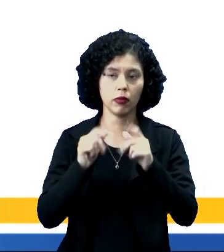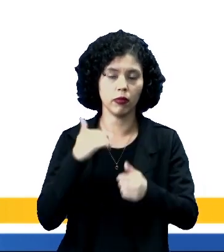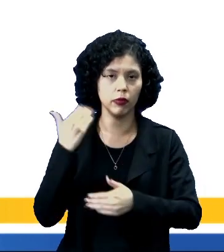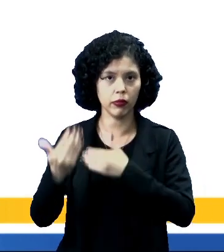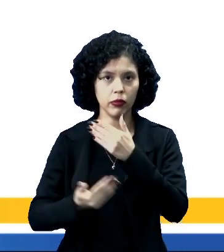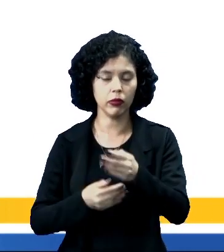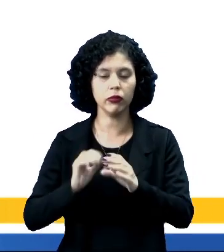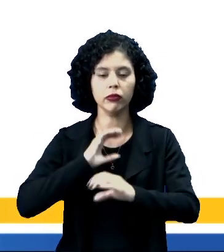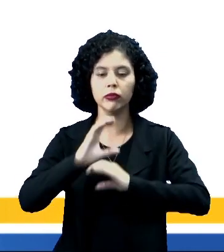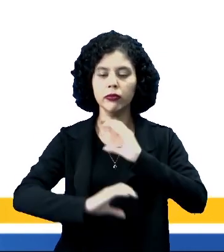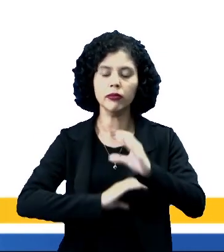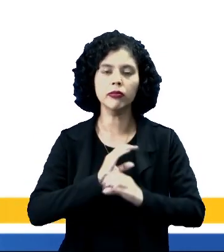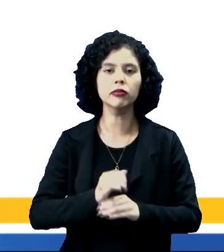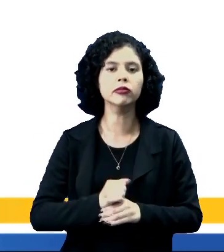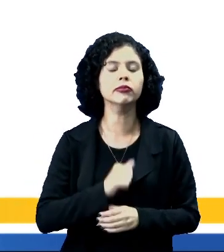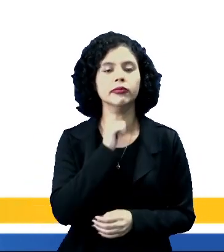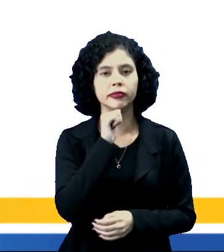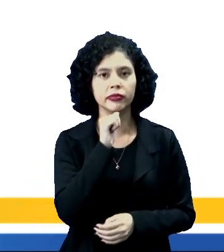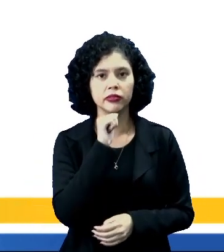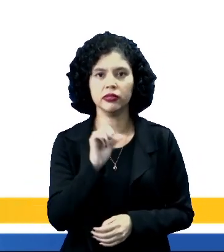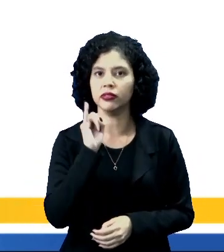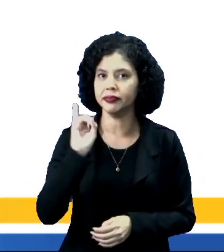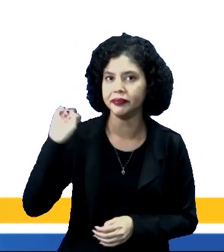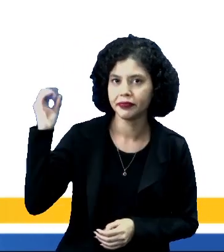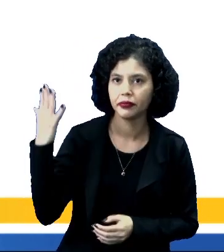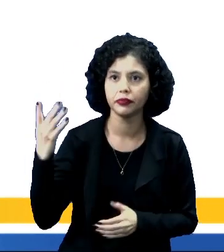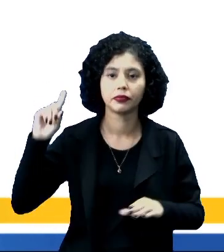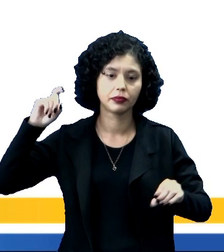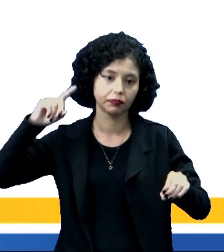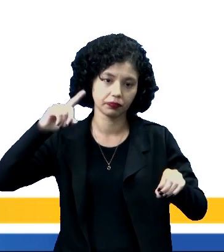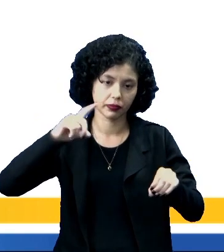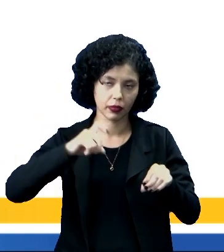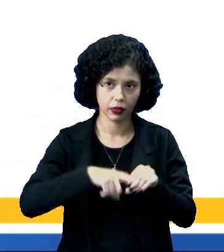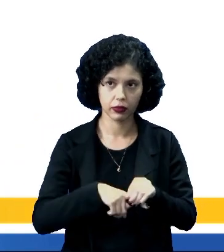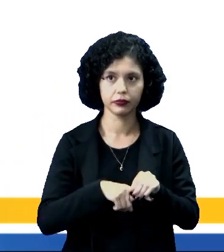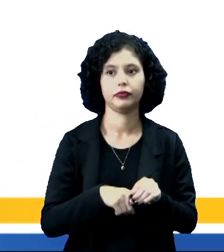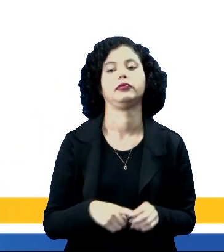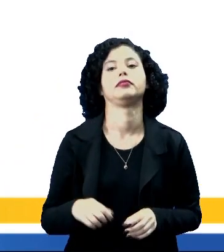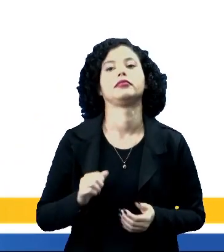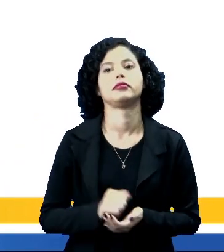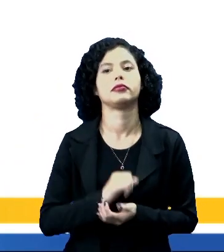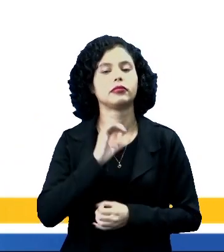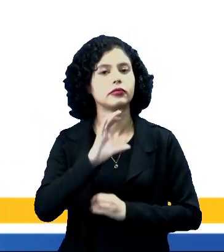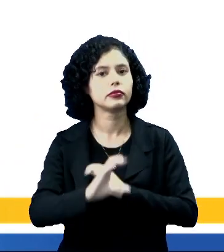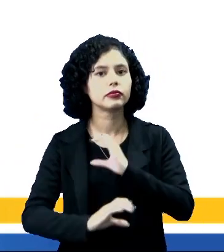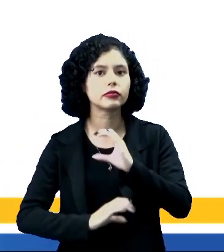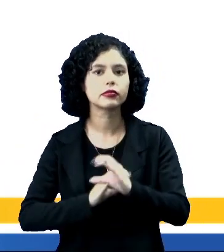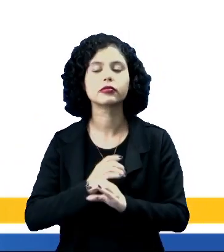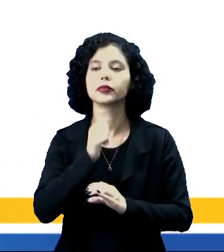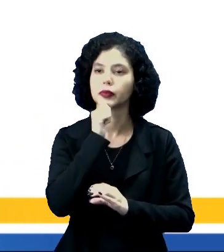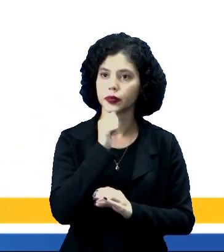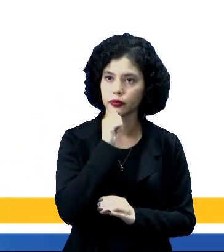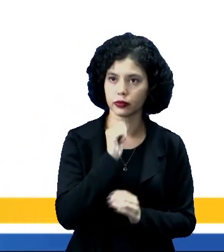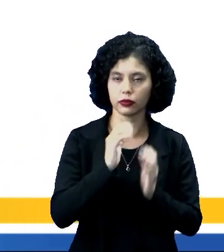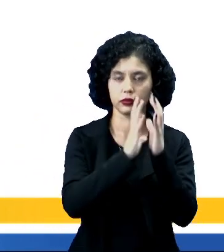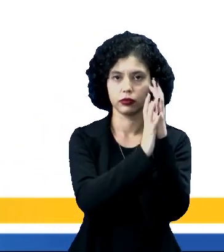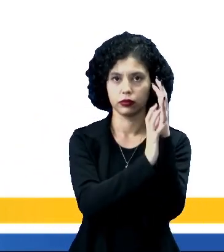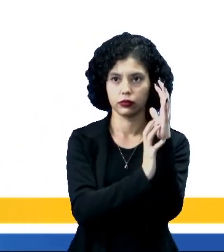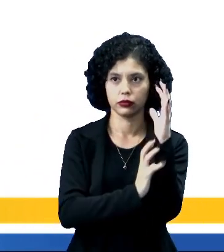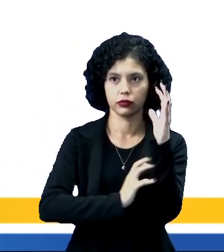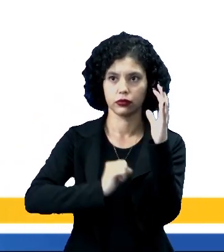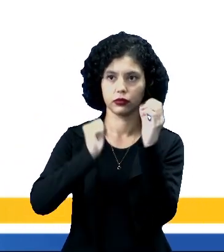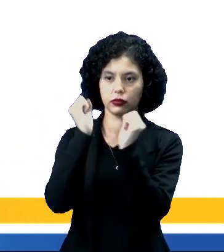todo o decorrer do ciclo menstrual e se não acontece a fecundação esse endométrico mensalmente ele vai